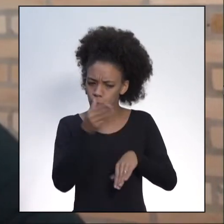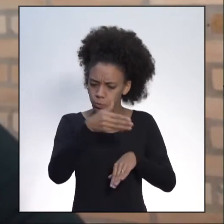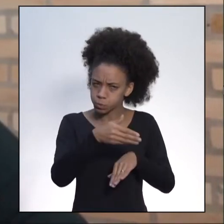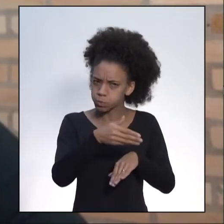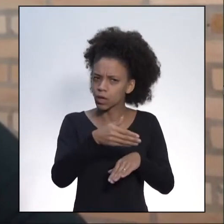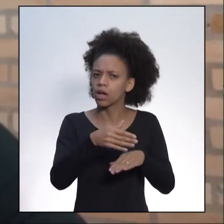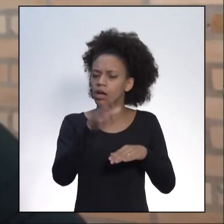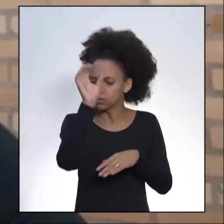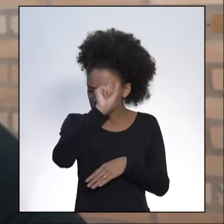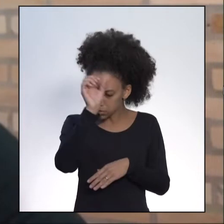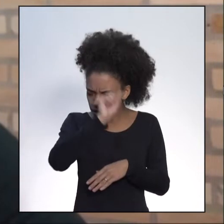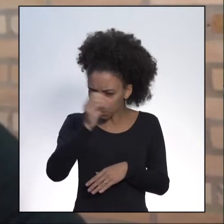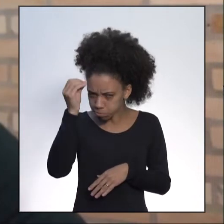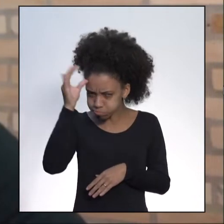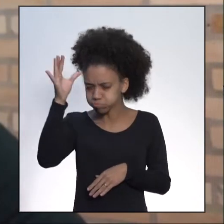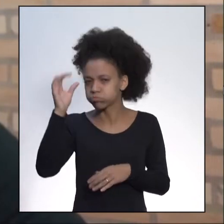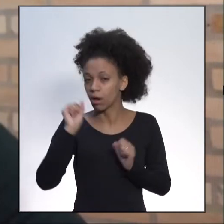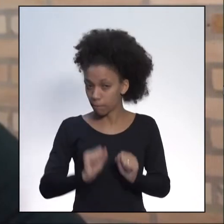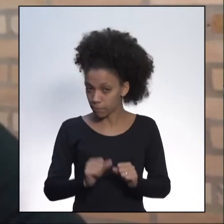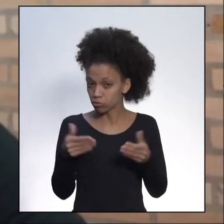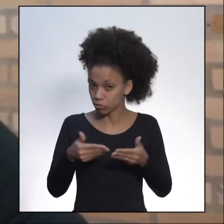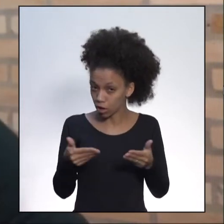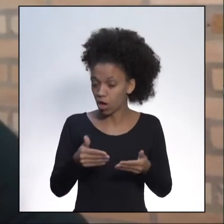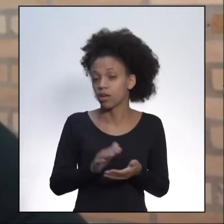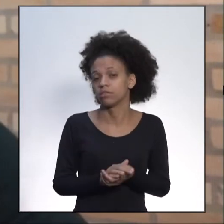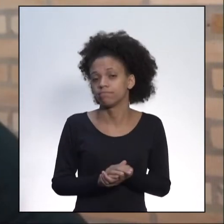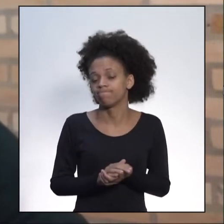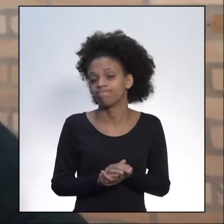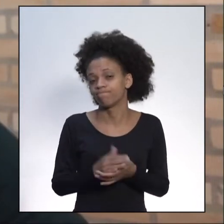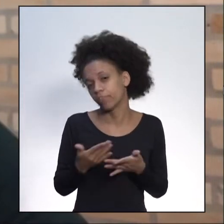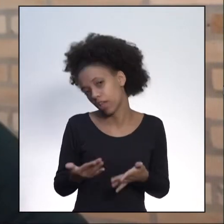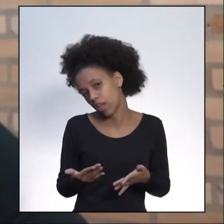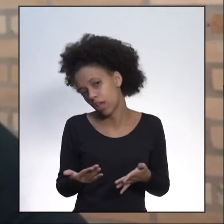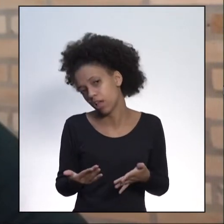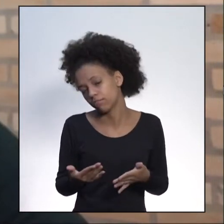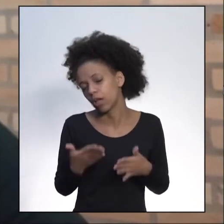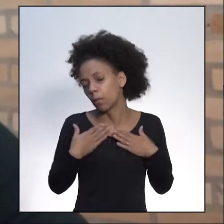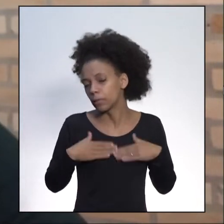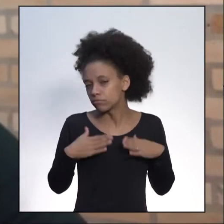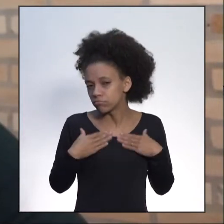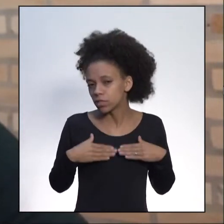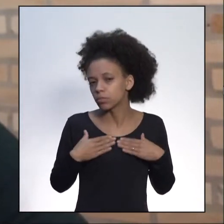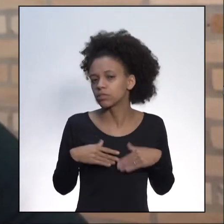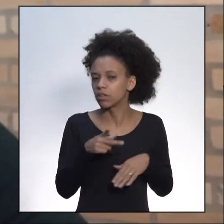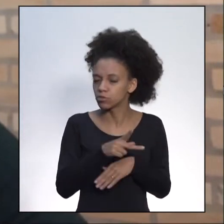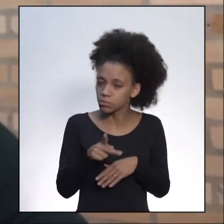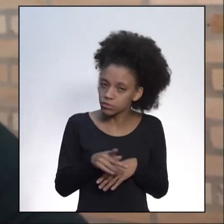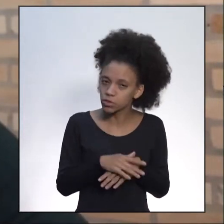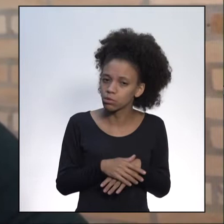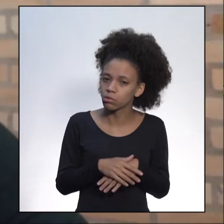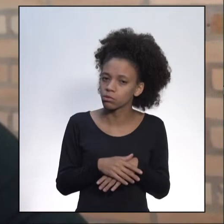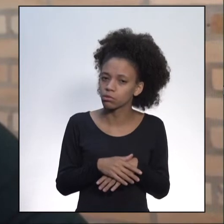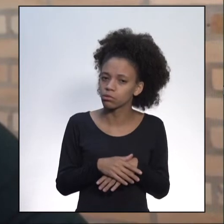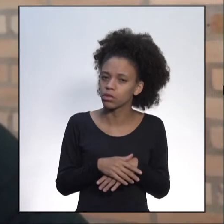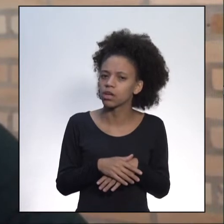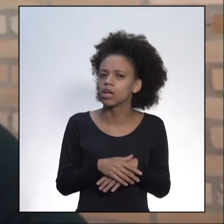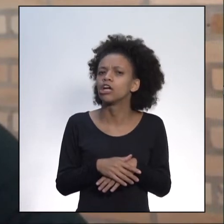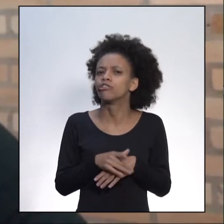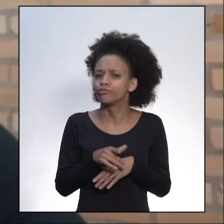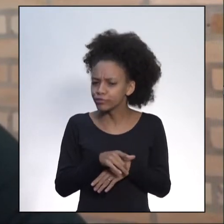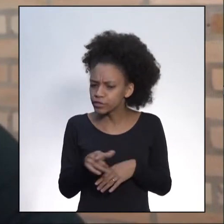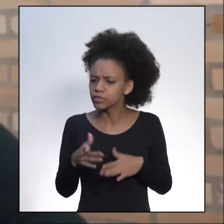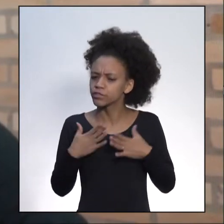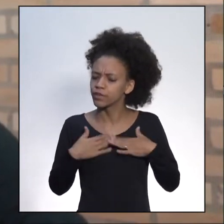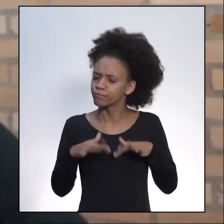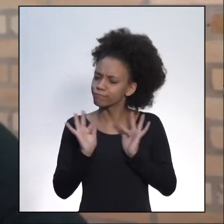as aprendizagens que nós podemos ter com esse momento, dá uma certa tranquilidade para o professor de que isso vai